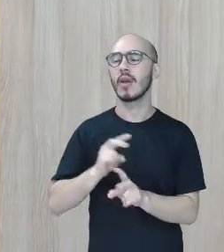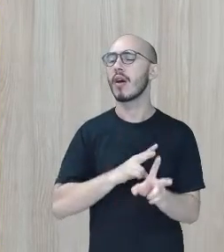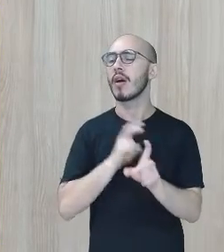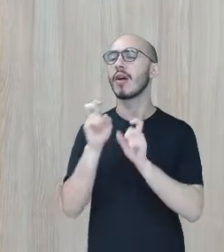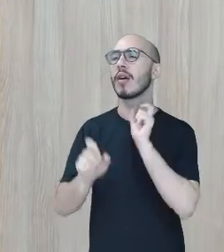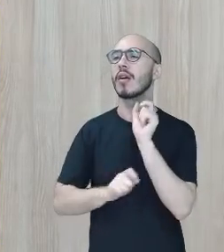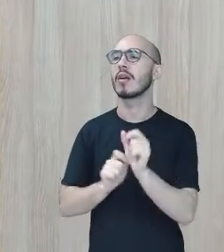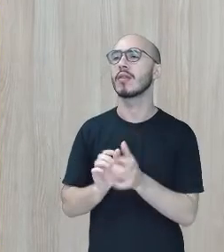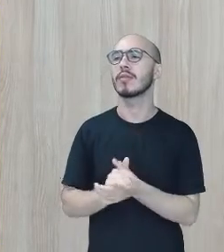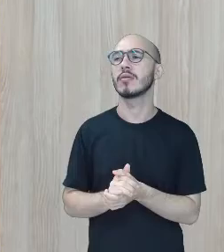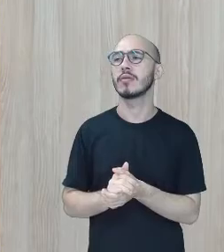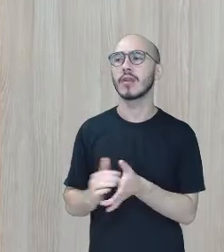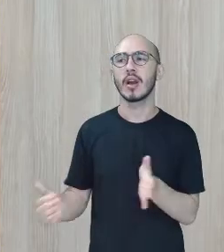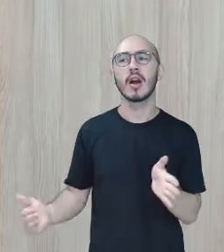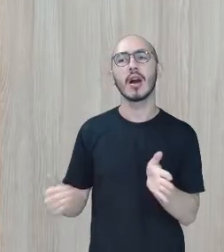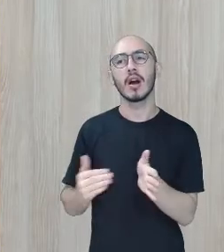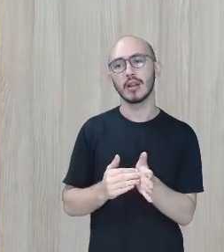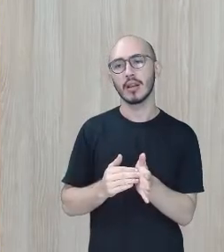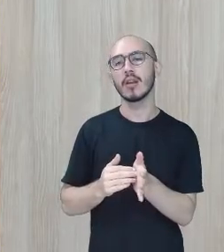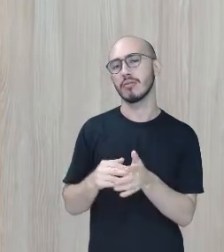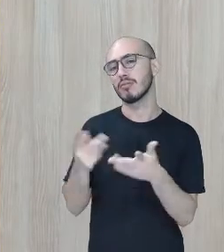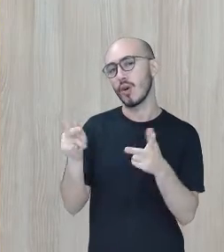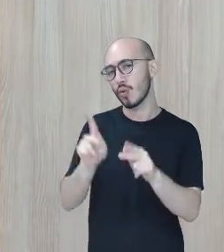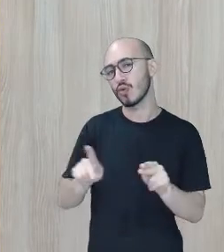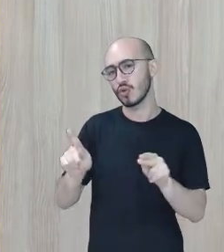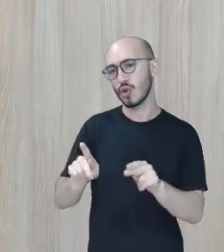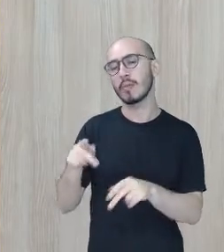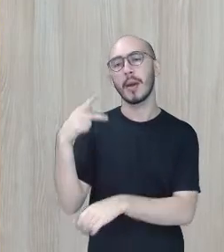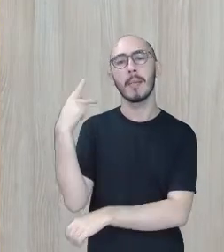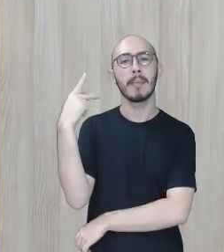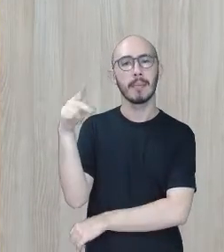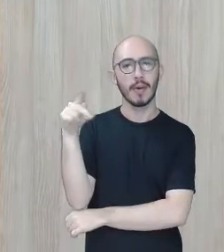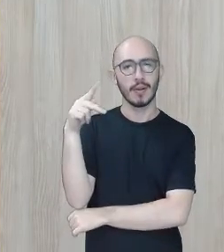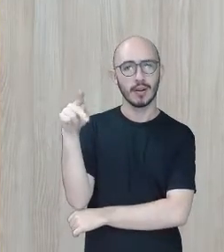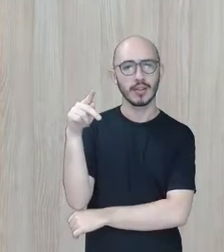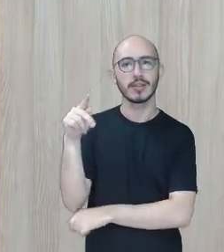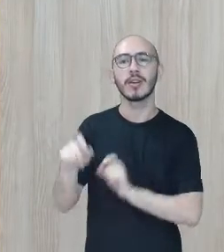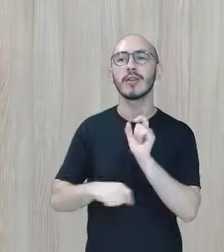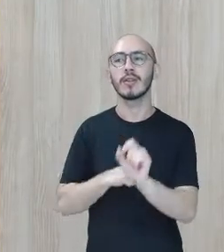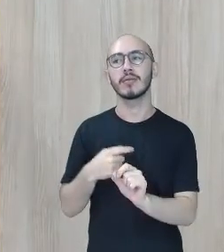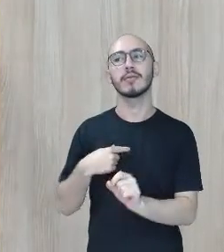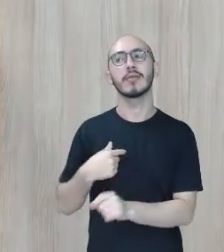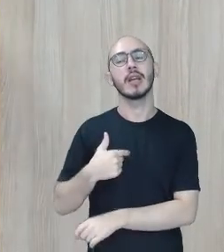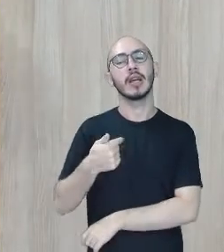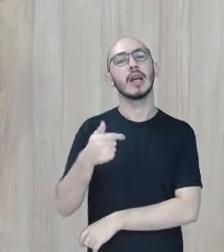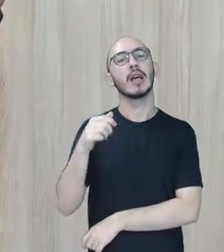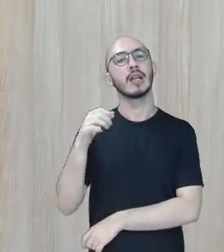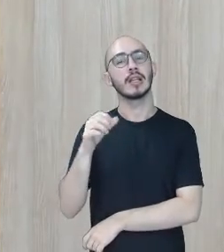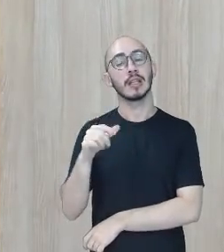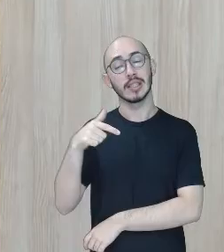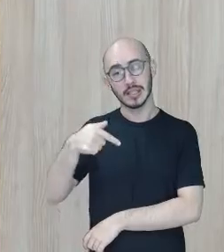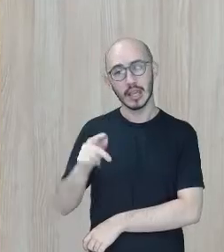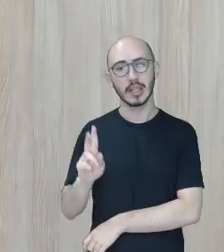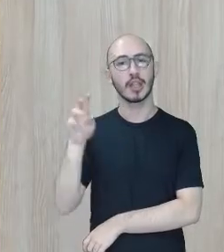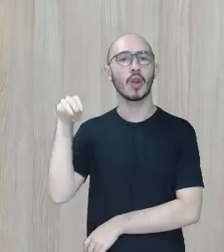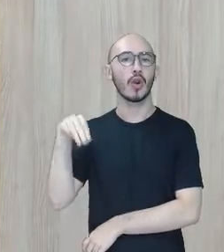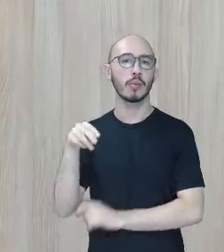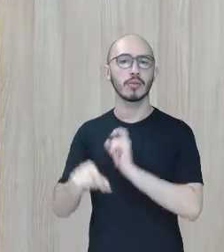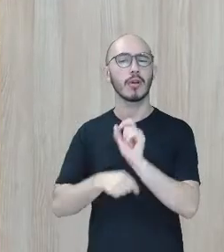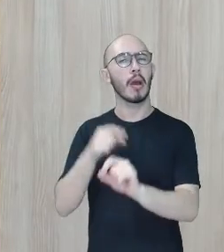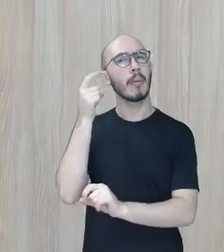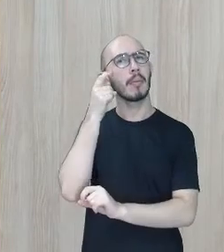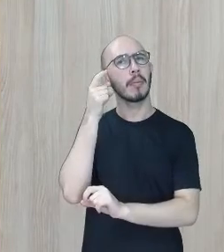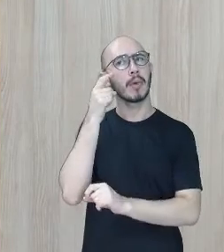era até o shopping de Paulista, essa distância de 7 quilômetros, né? Foi 7 para ir, 7 para voltar. E aí a gente